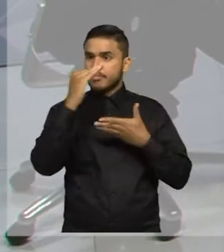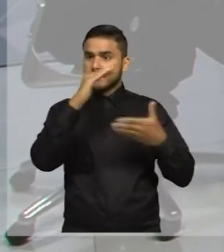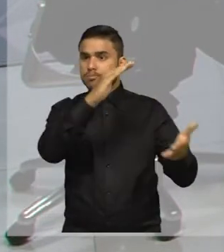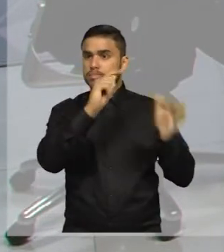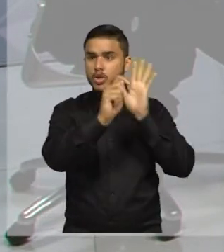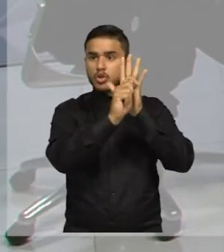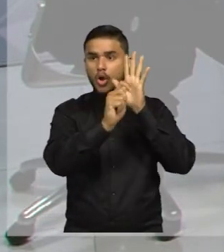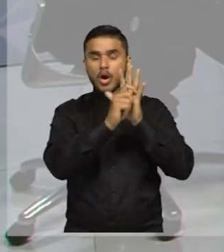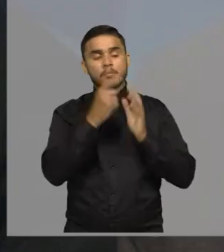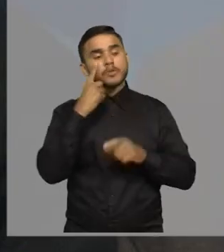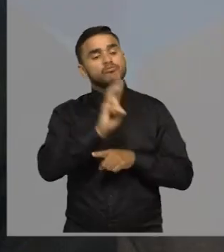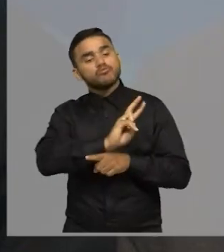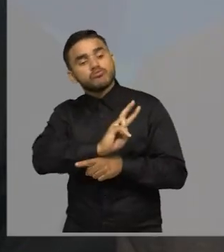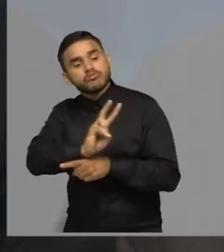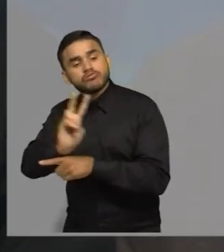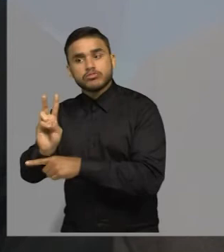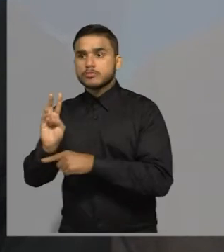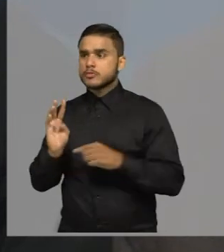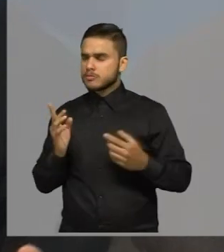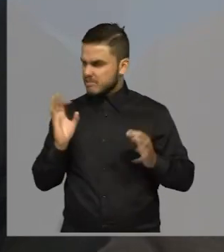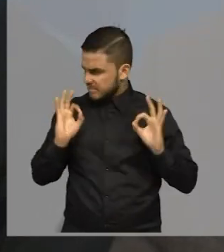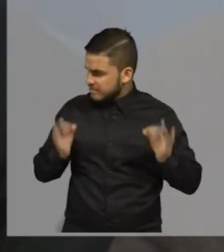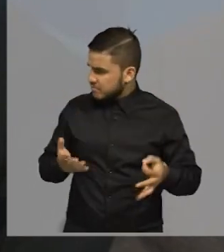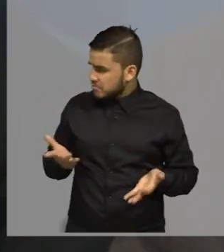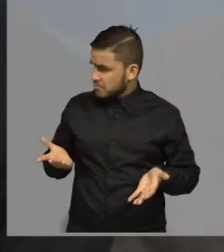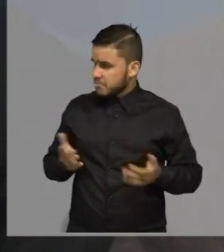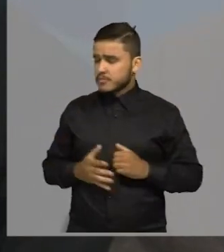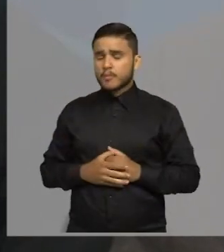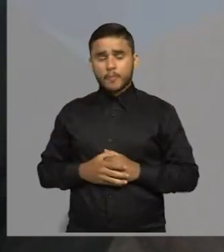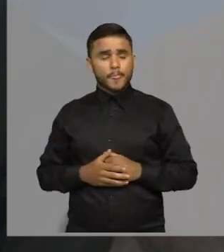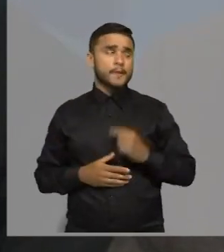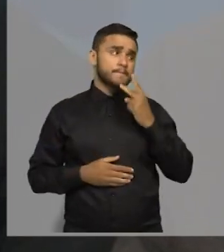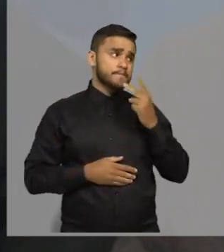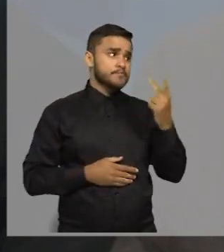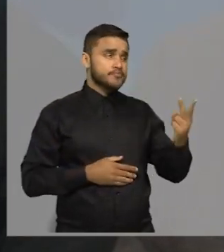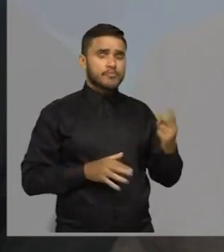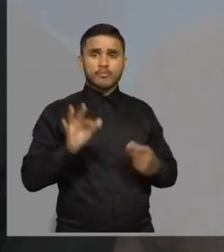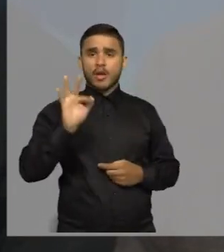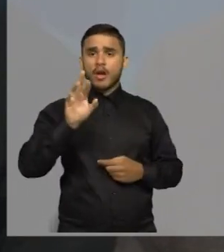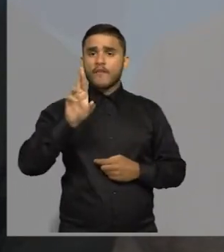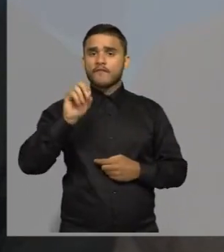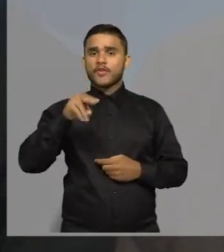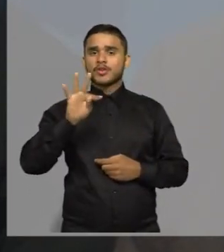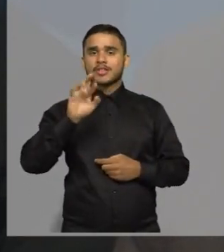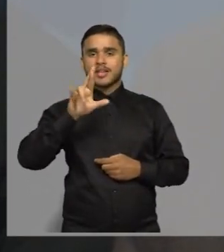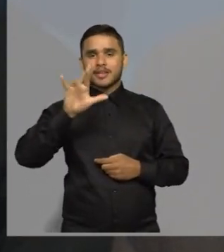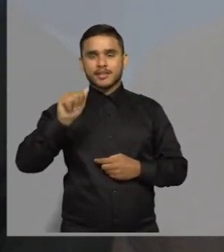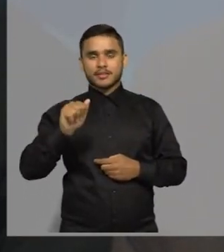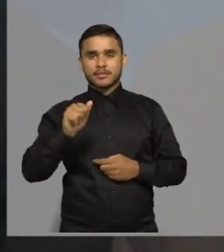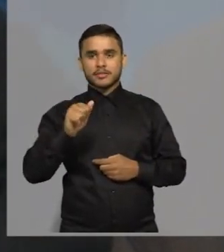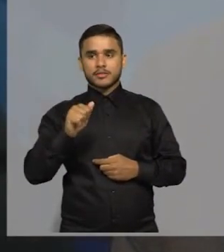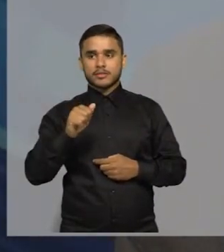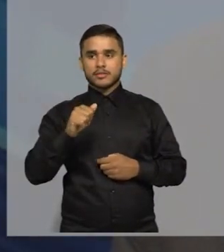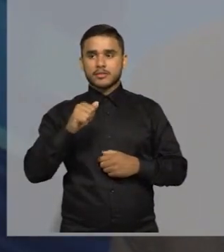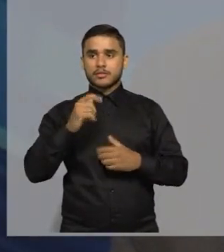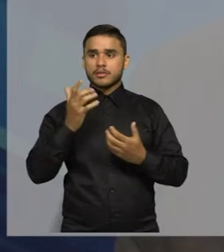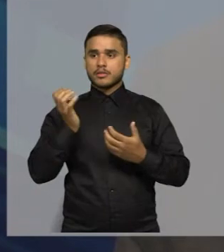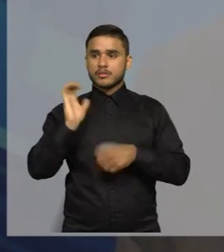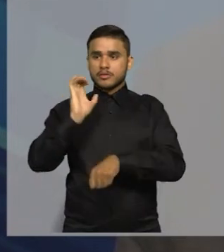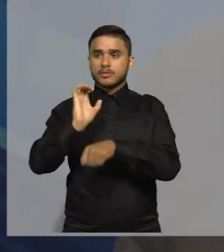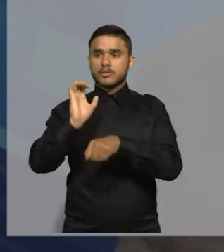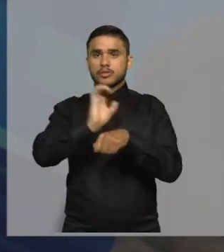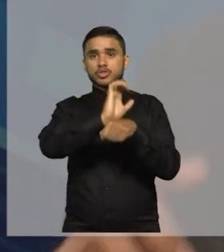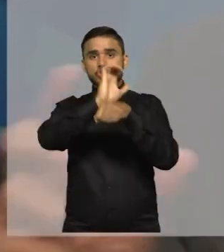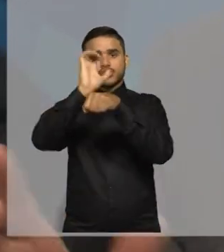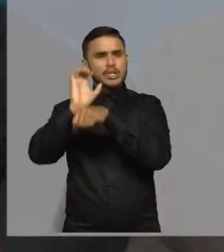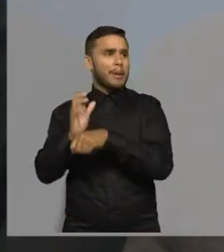ser revistado, não seria? O controle de fronteira vai ser sempre relativo. O Brasil tem uma fronteira muito grande, e isso aí.